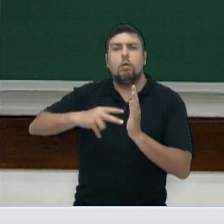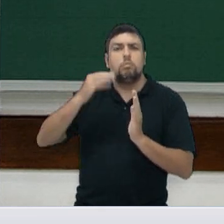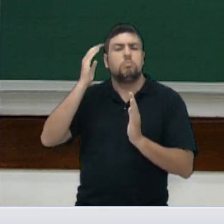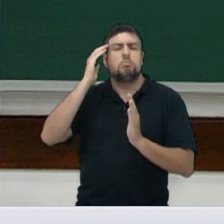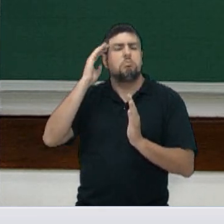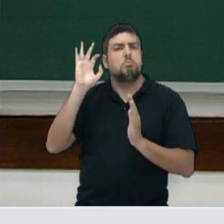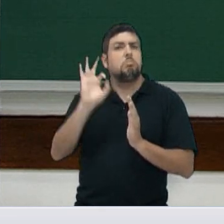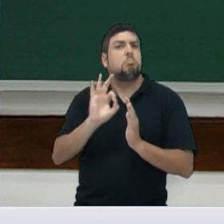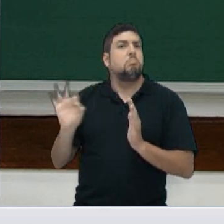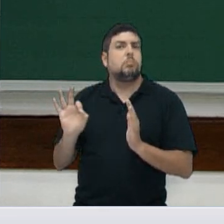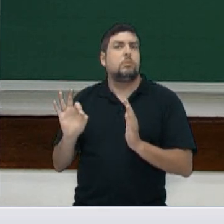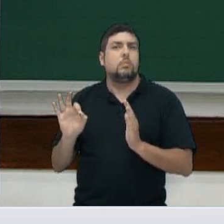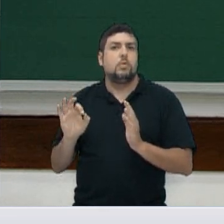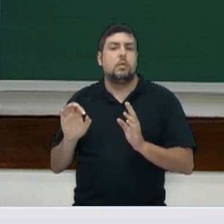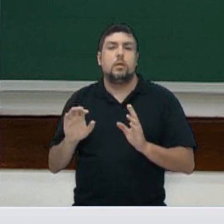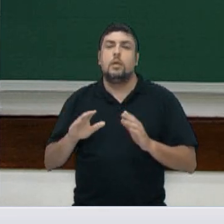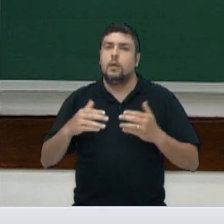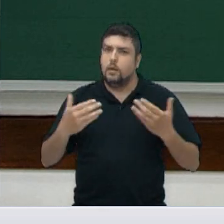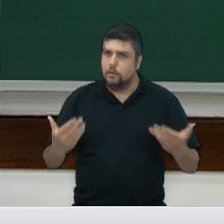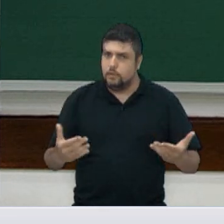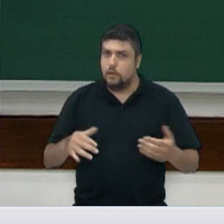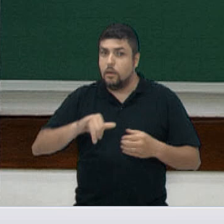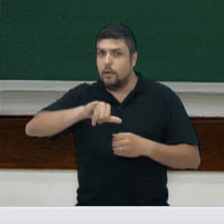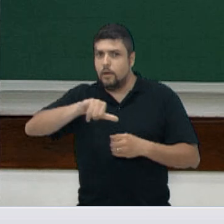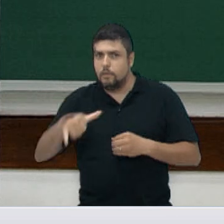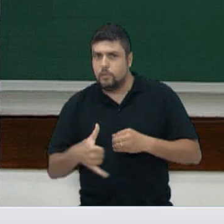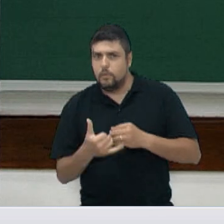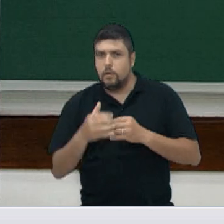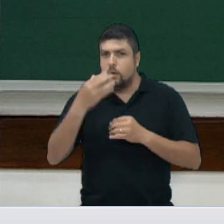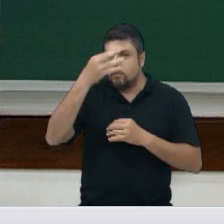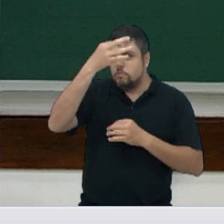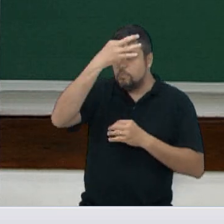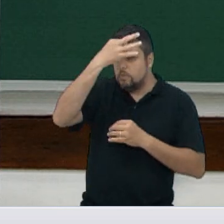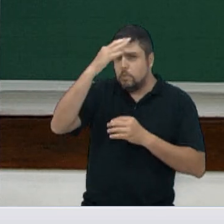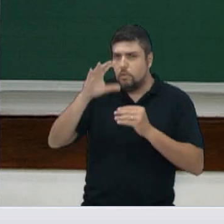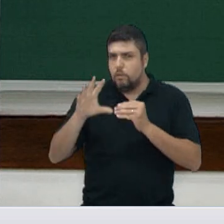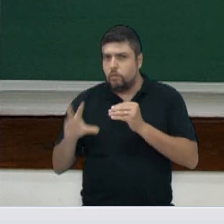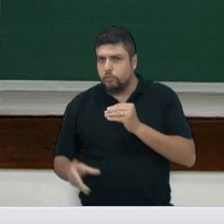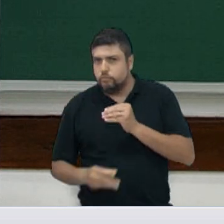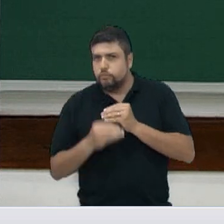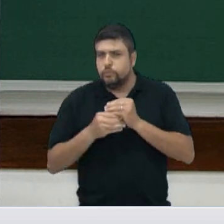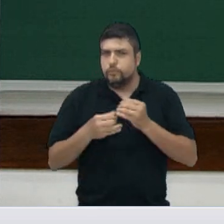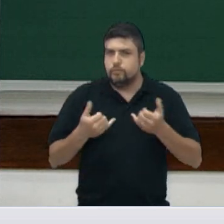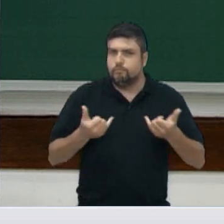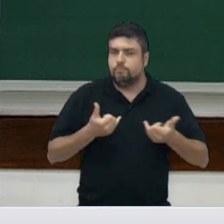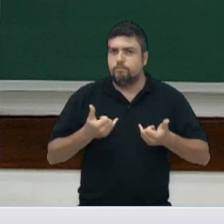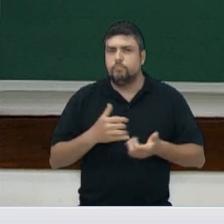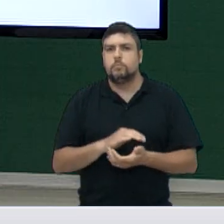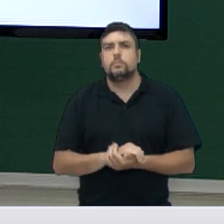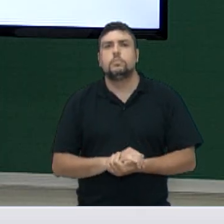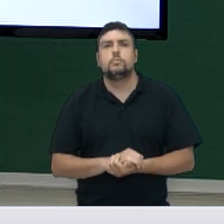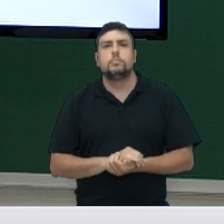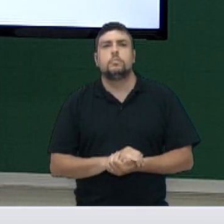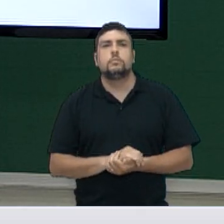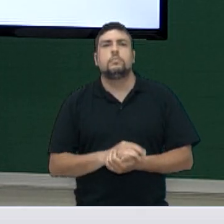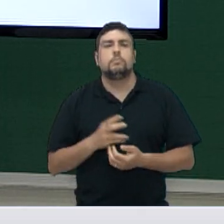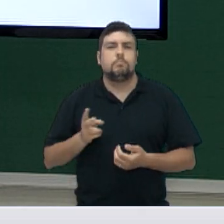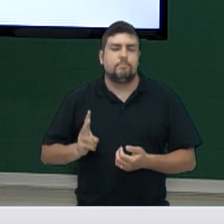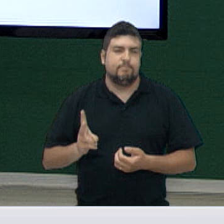importância de a gente ir agregando, né, no nosso acervo mental todas essas informações. Bom, vamos